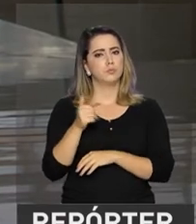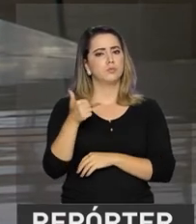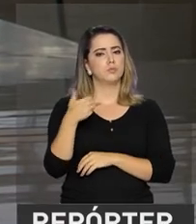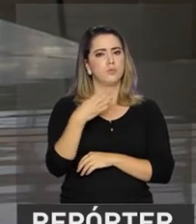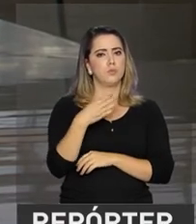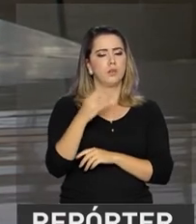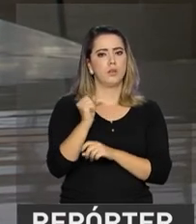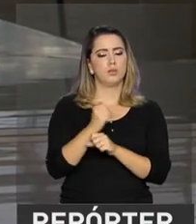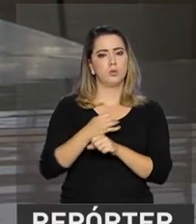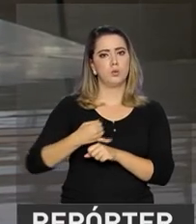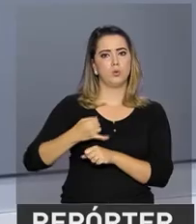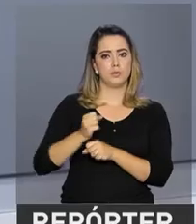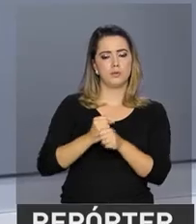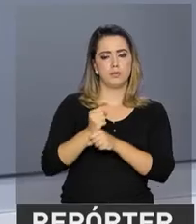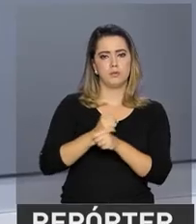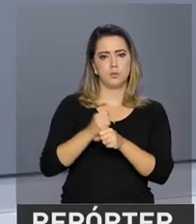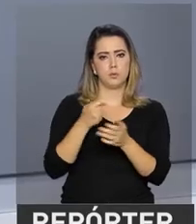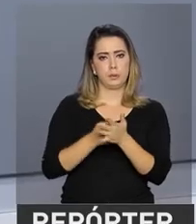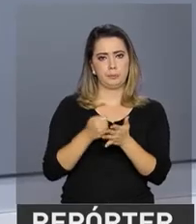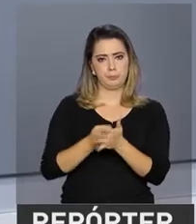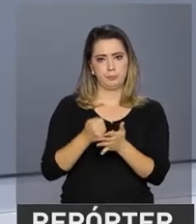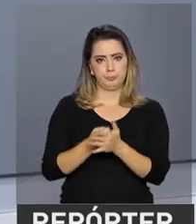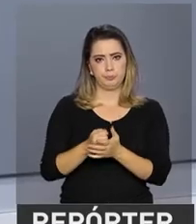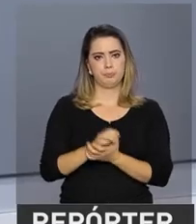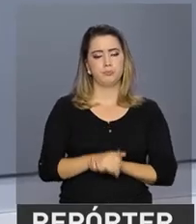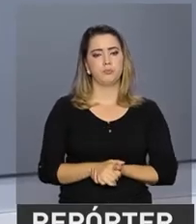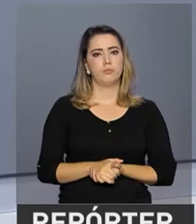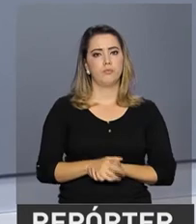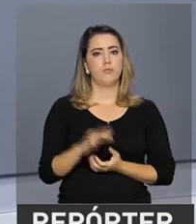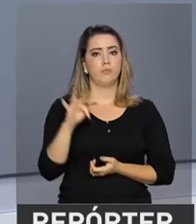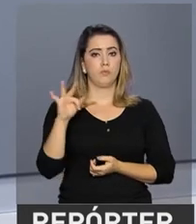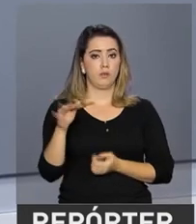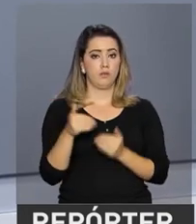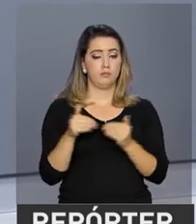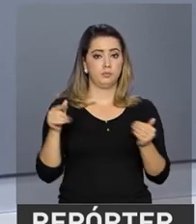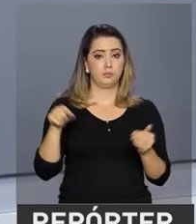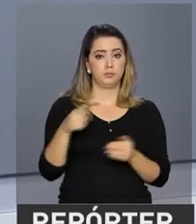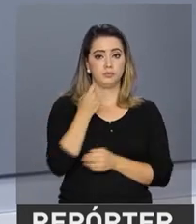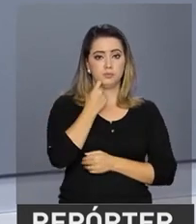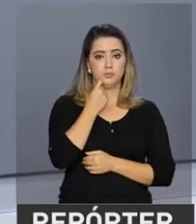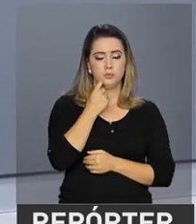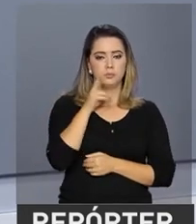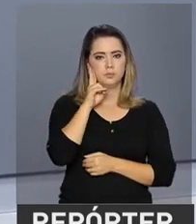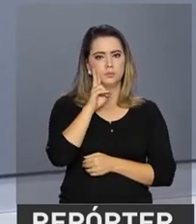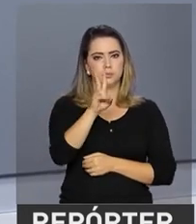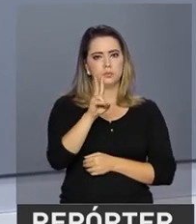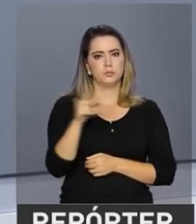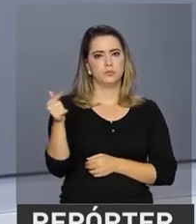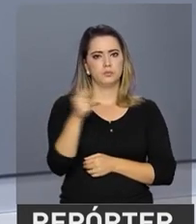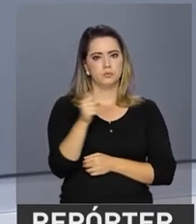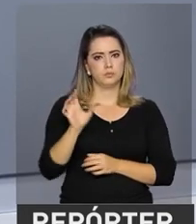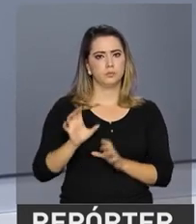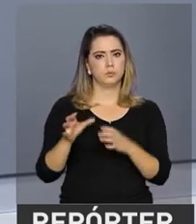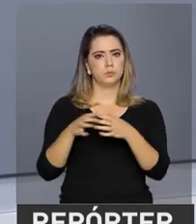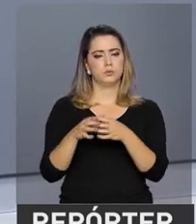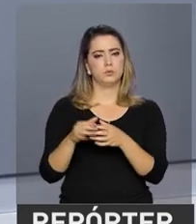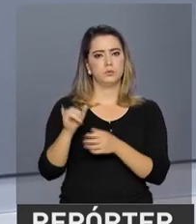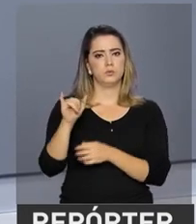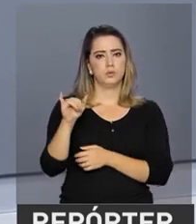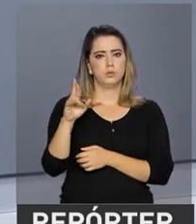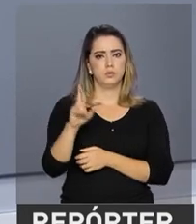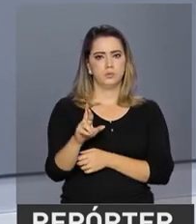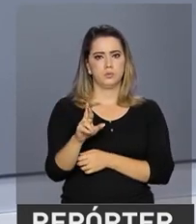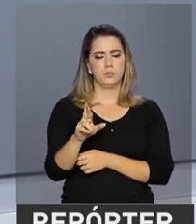14 anos a receita federal abre nesta sexta feira consulta ao sétimo lote de restituição do imposto